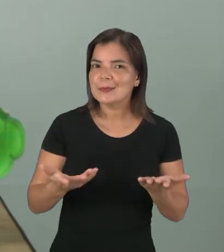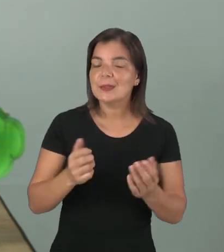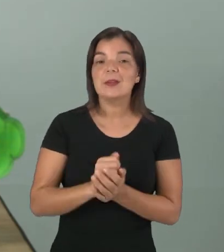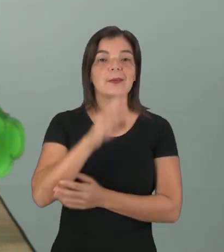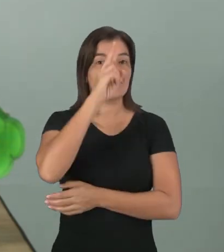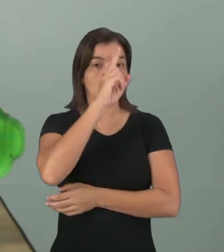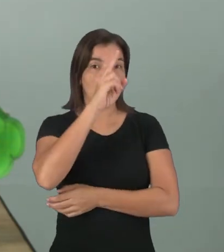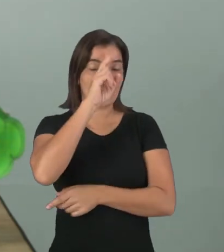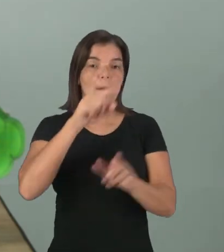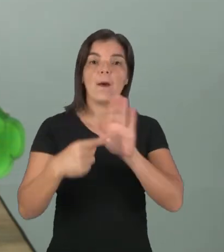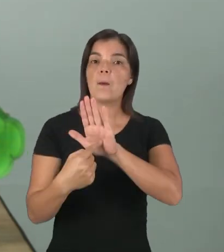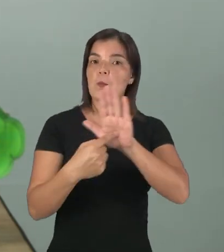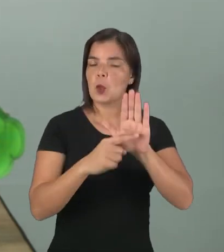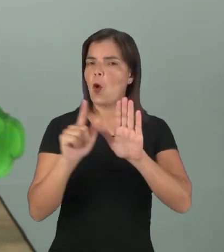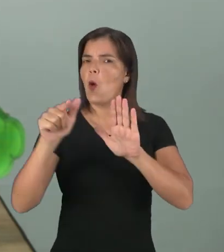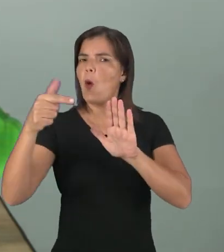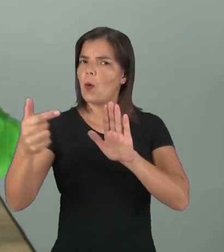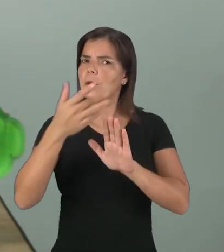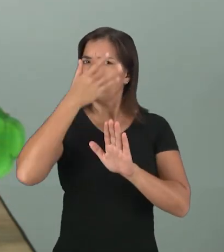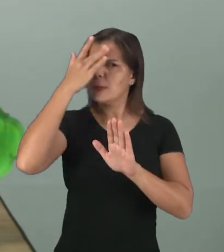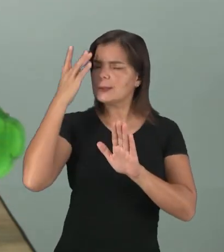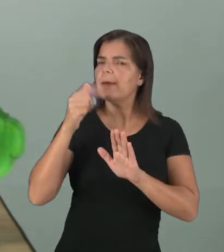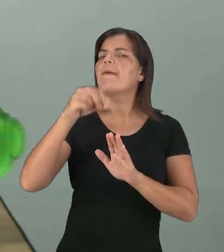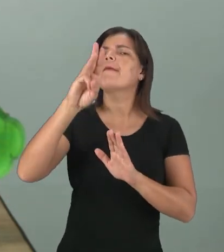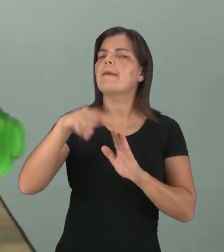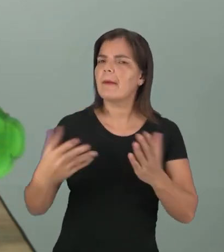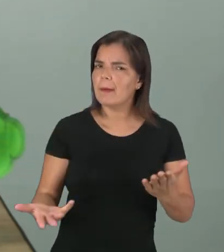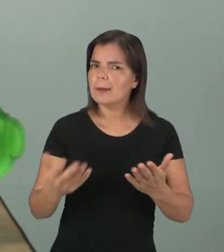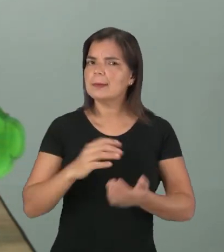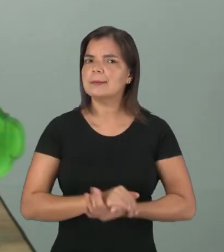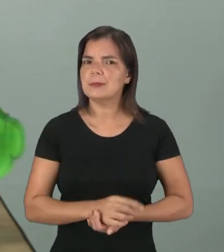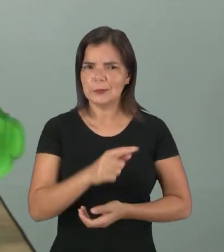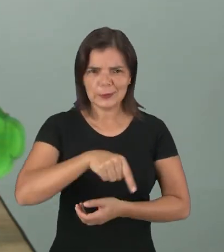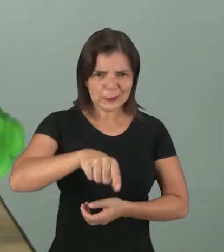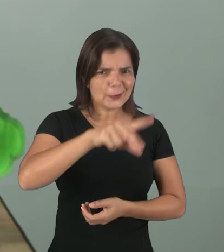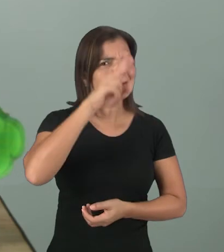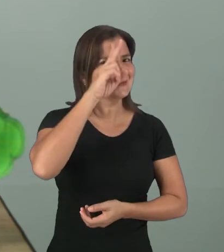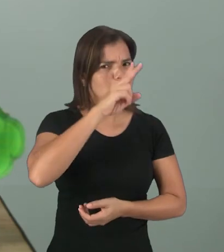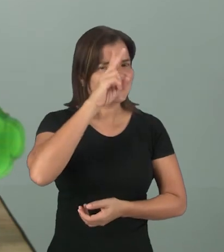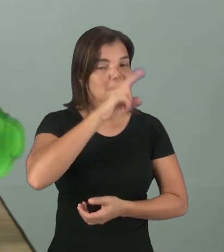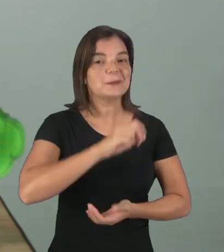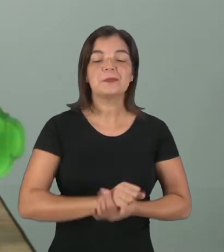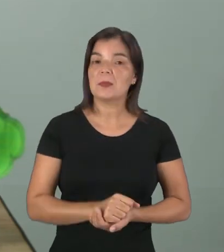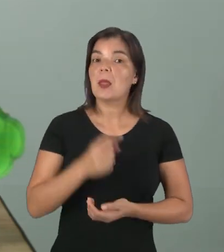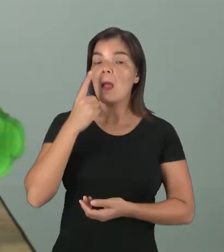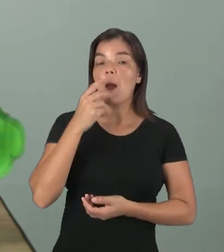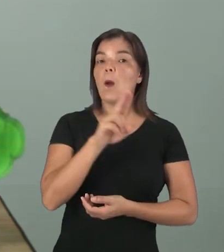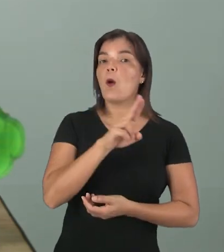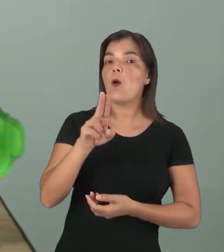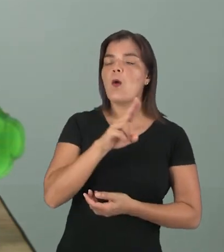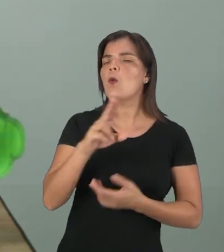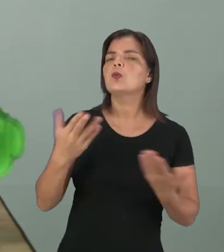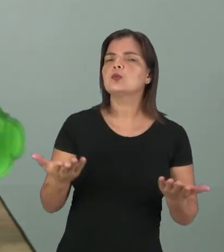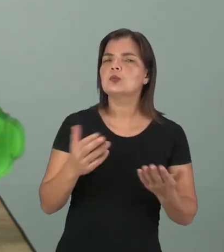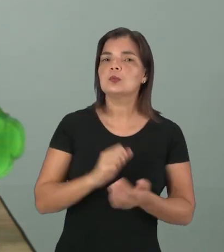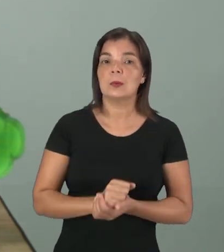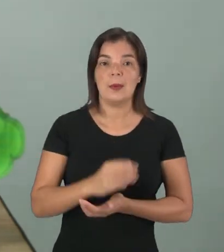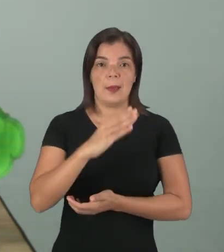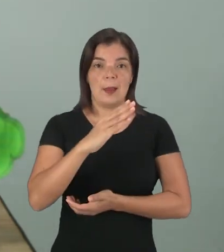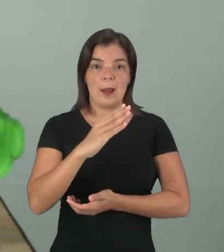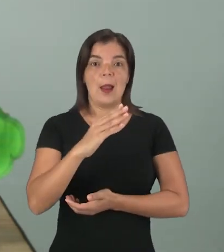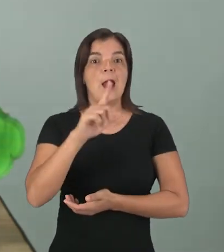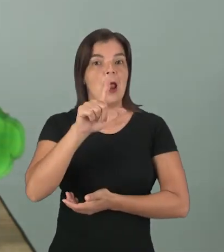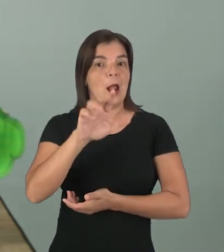na história aparece um outro personagem. Quem era? Vocês conseguem se lembrar? Ele era chamado de quê? Era